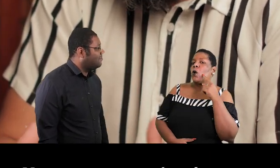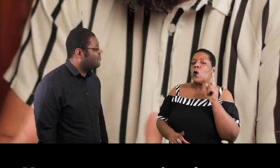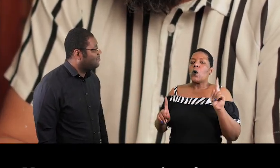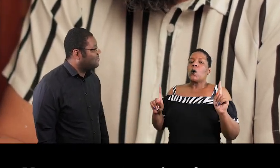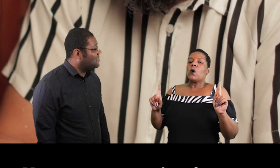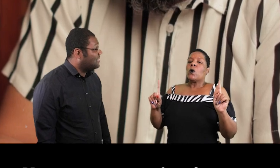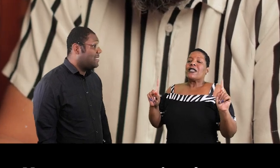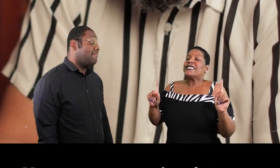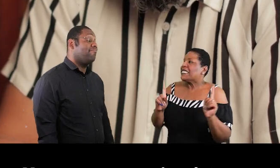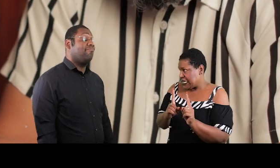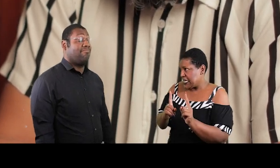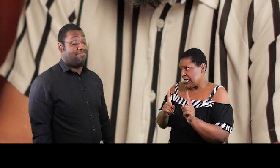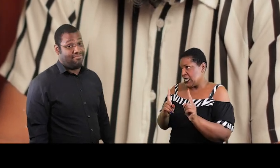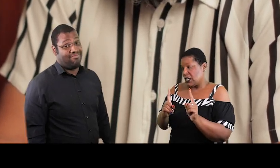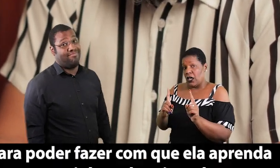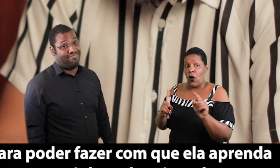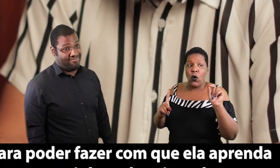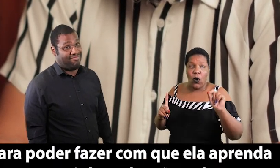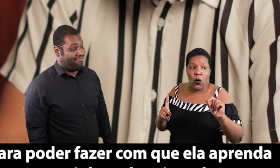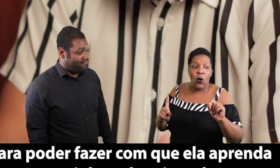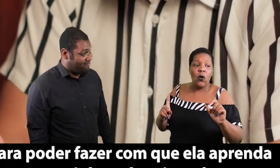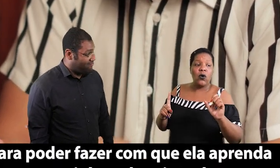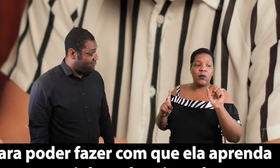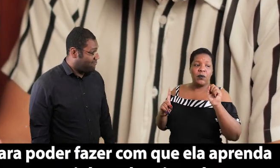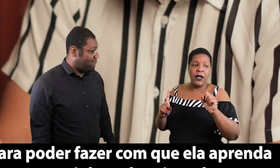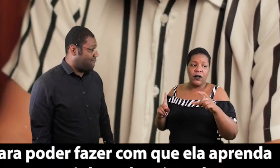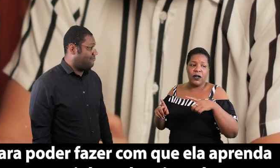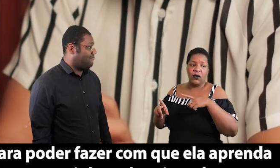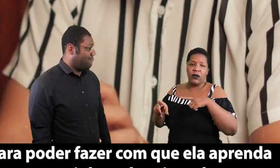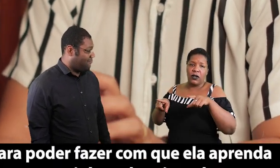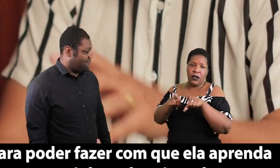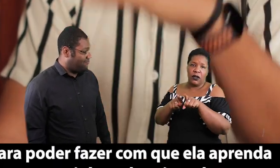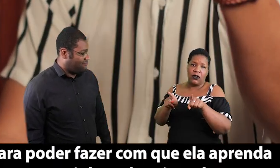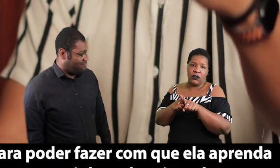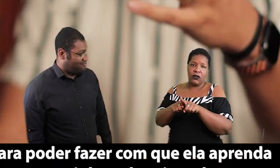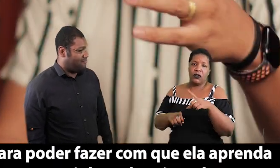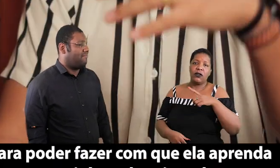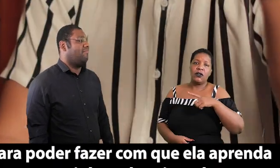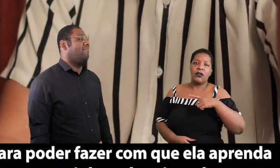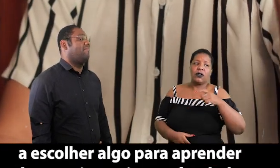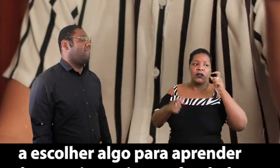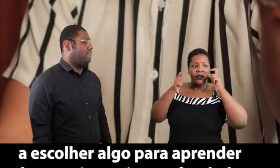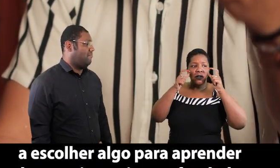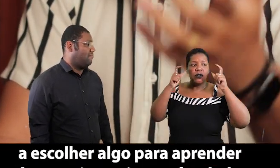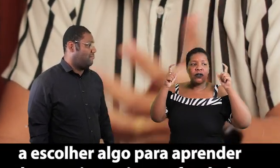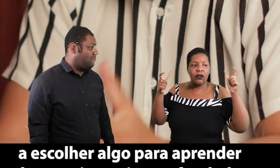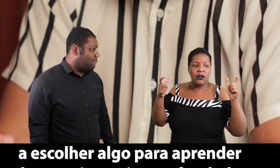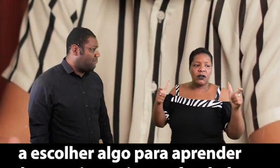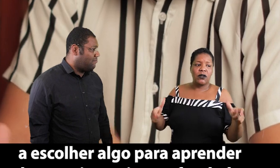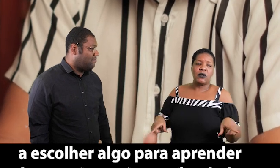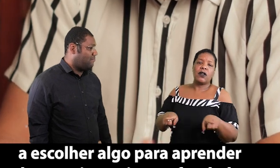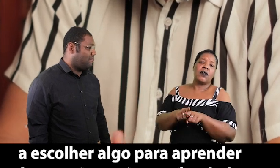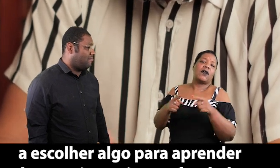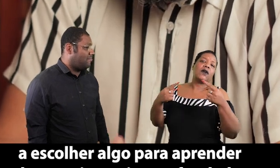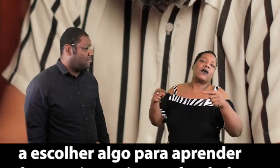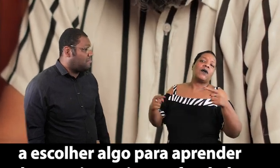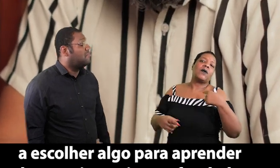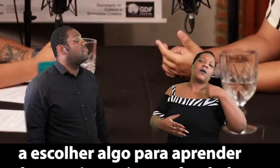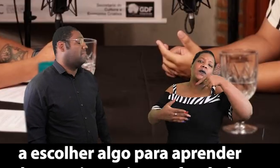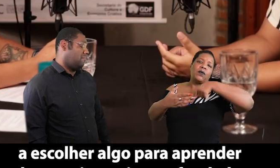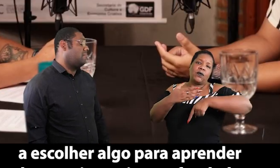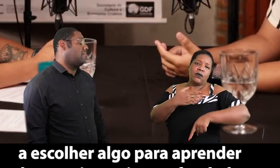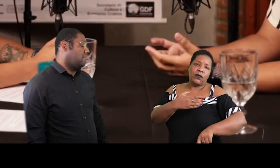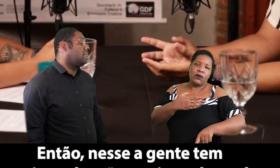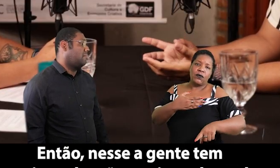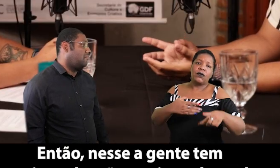com uma maior síntese, né? Para poder fazer com que ela aprenda um pouquinho e depois se desperte a escolher algo para aprender de maneira mais